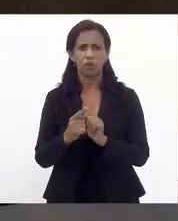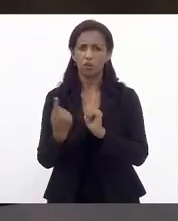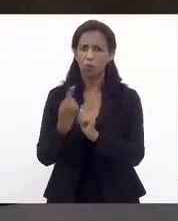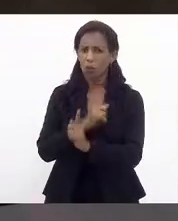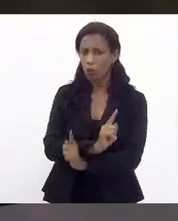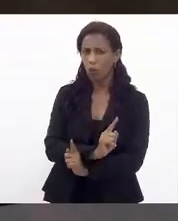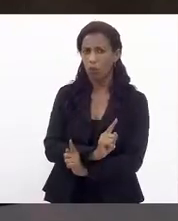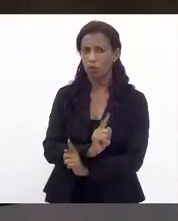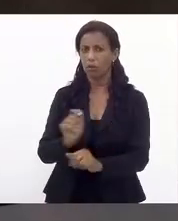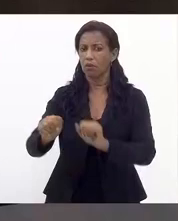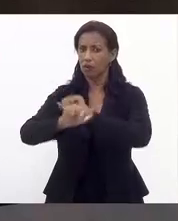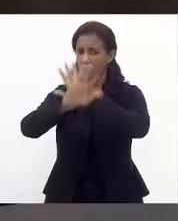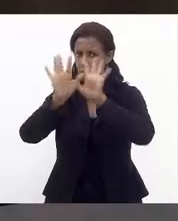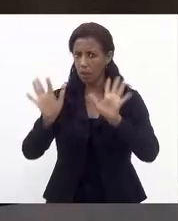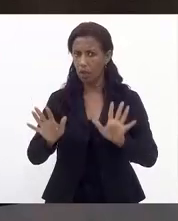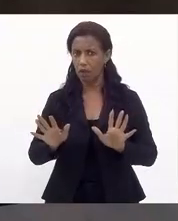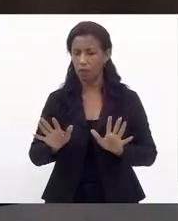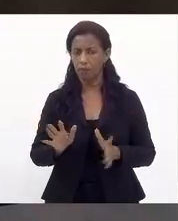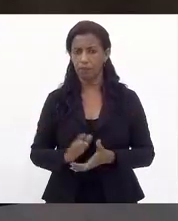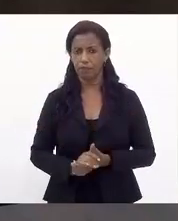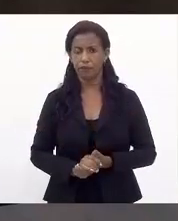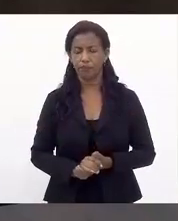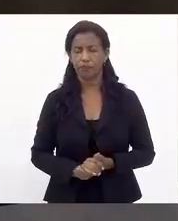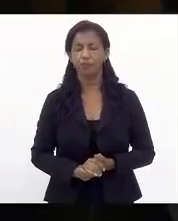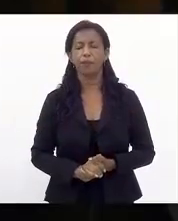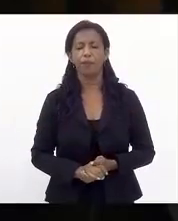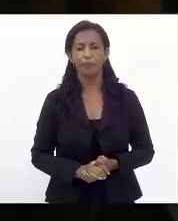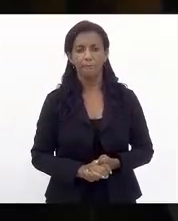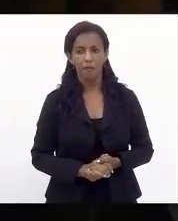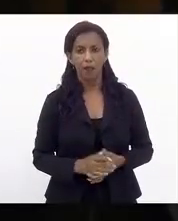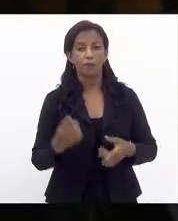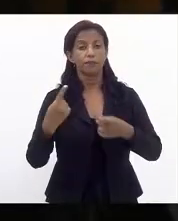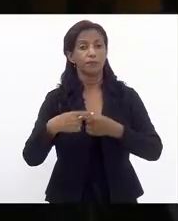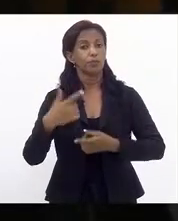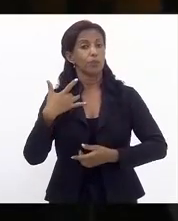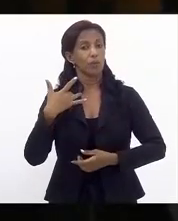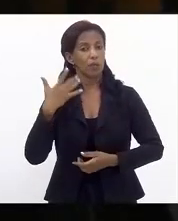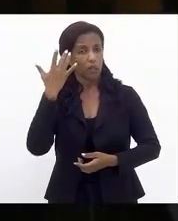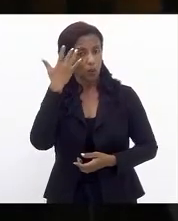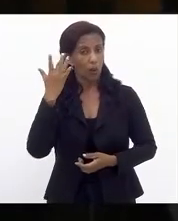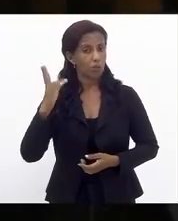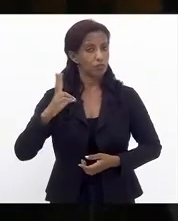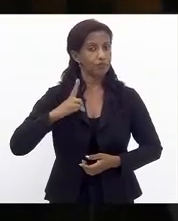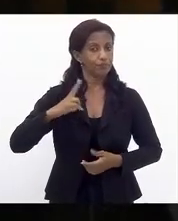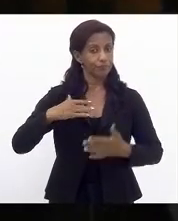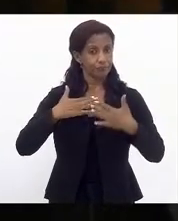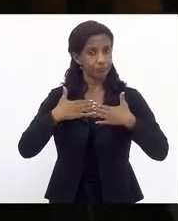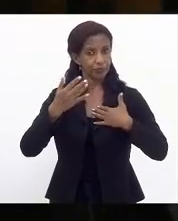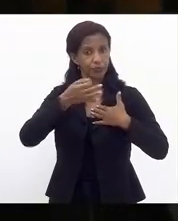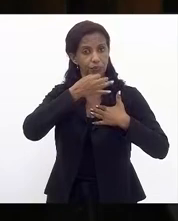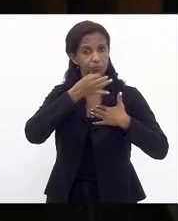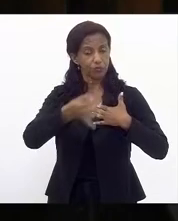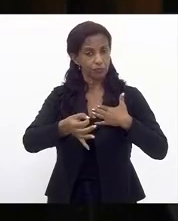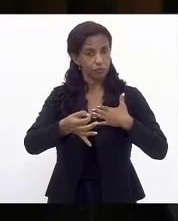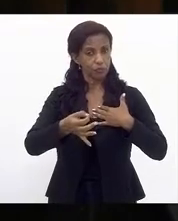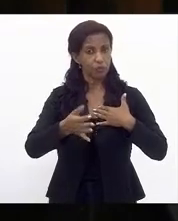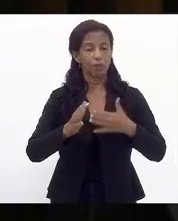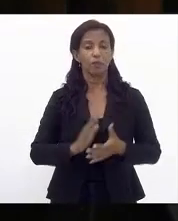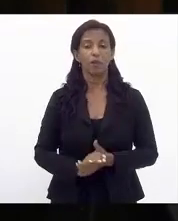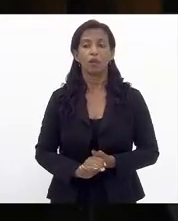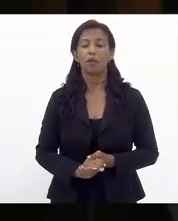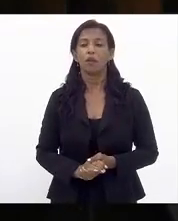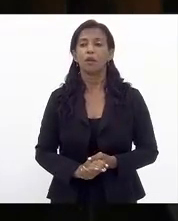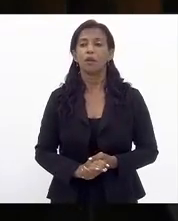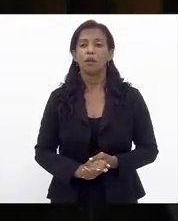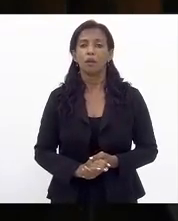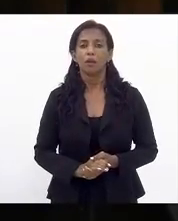mas que fica Rosa André é só a parte é muito oportuna porque eu acho particularmente que é uma questão que eu ia levantar mais um tecido